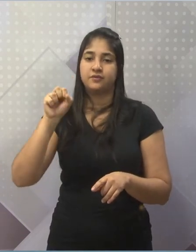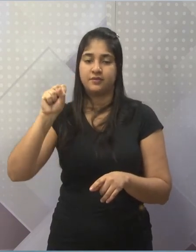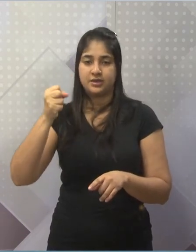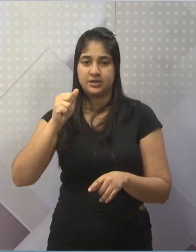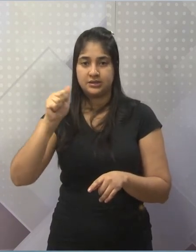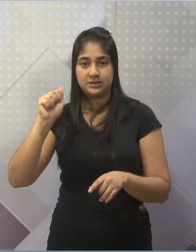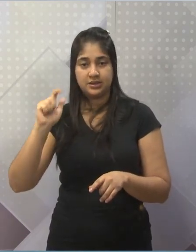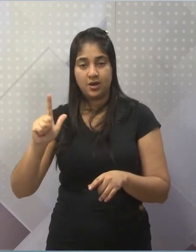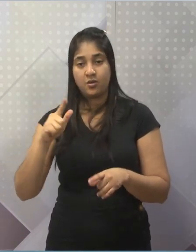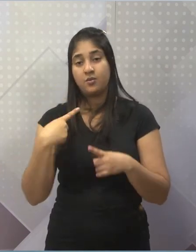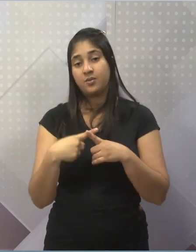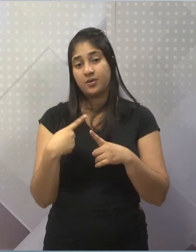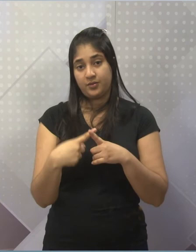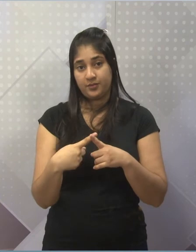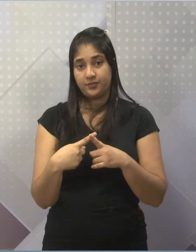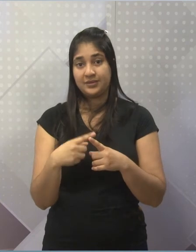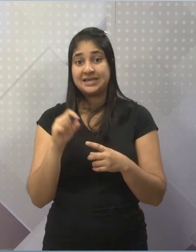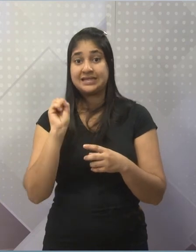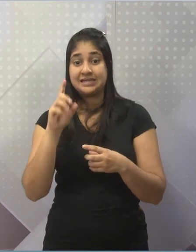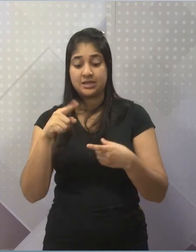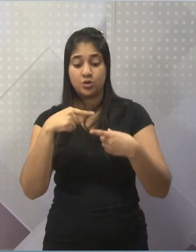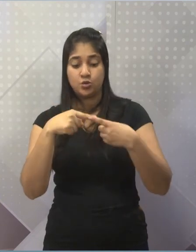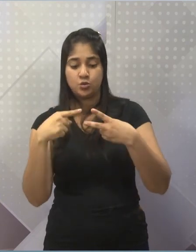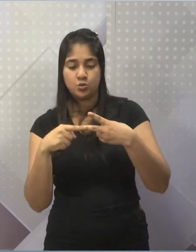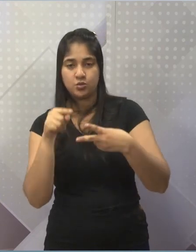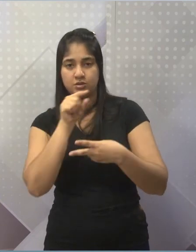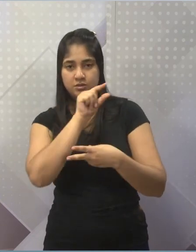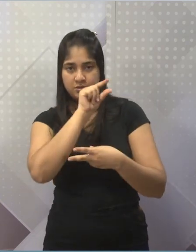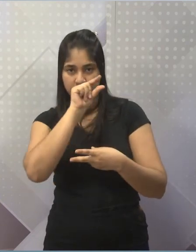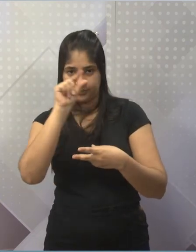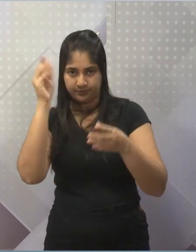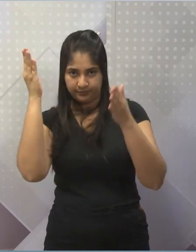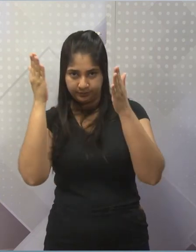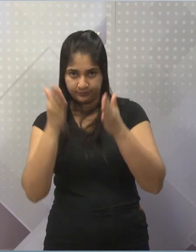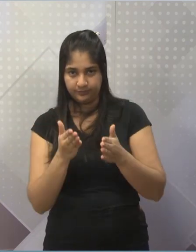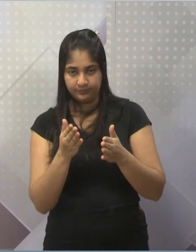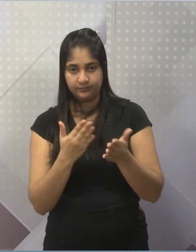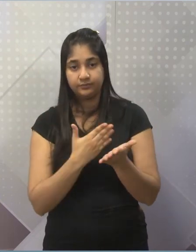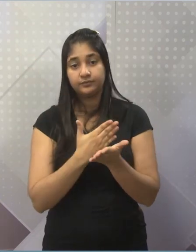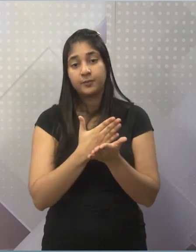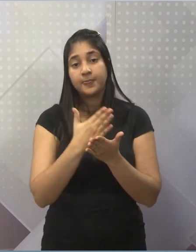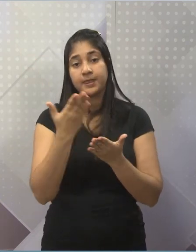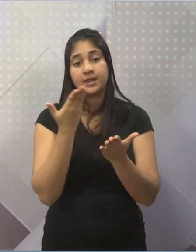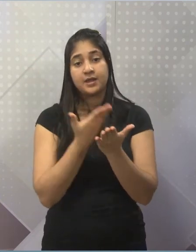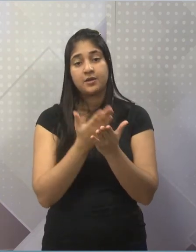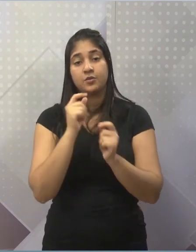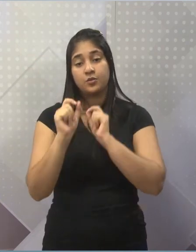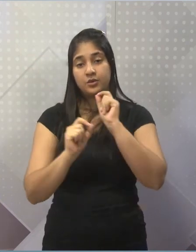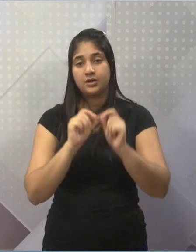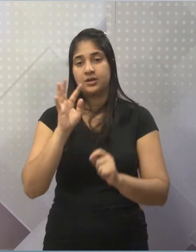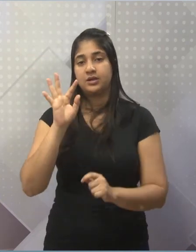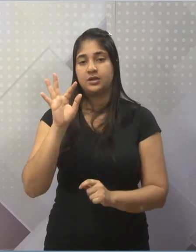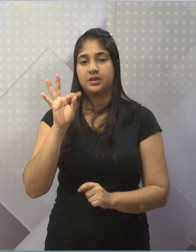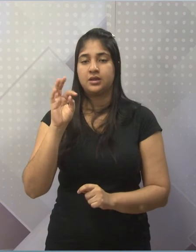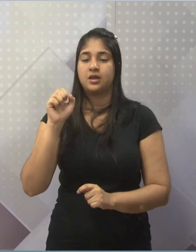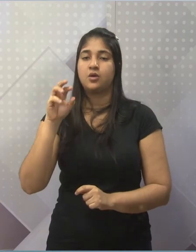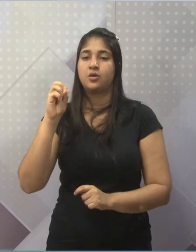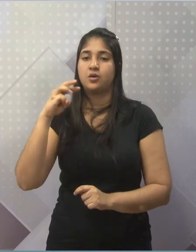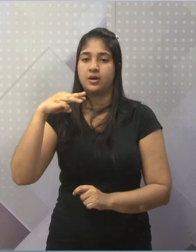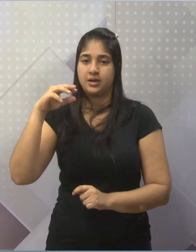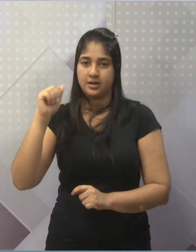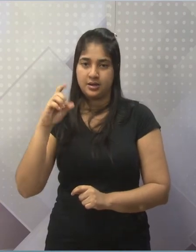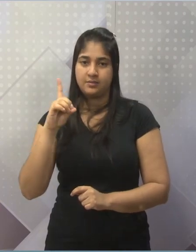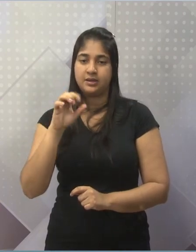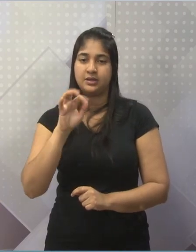outra transversal, se eu tenho duas retas transversais, a gente vai começar a estudar Teorema de Thales. E